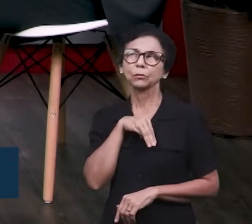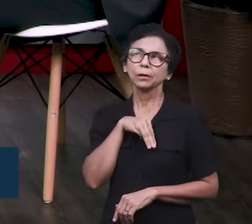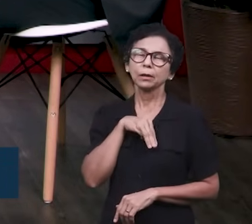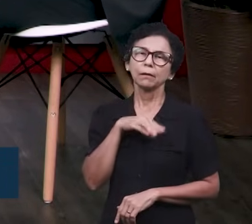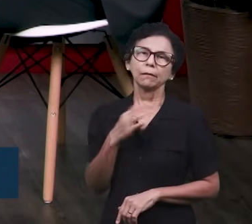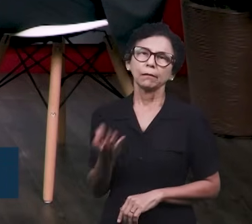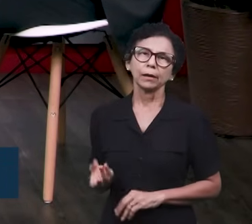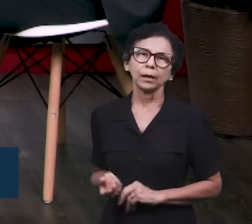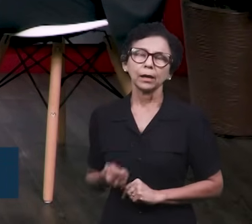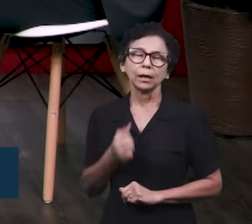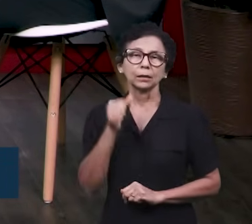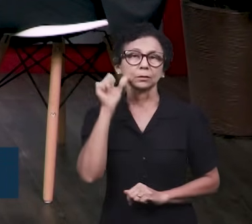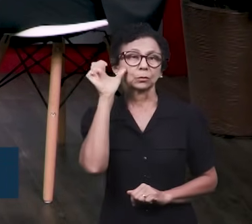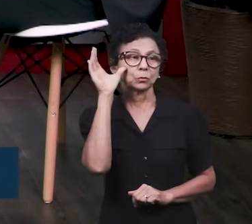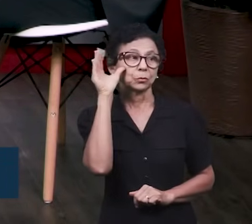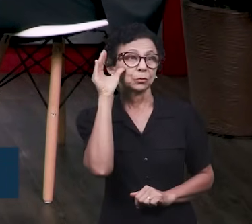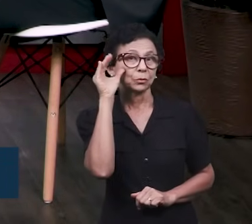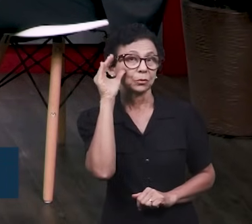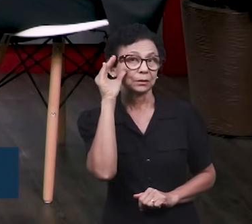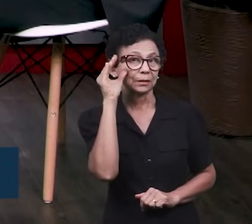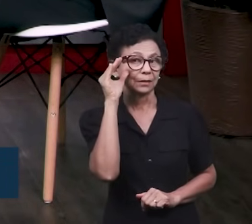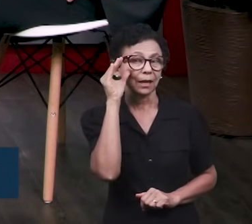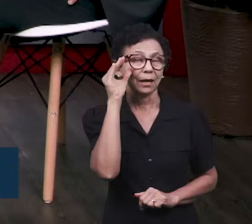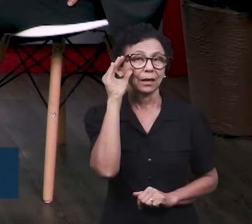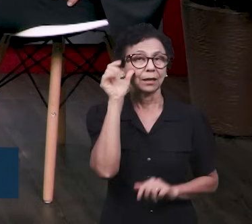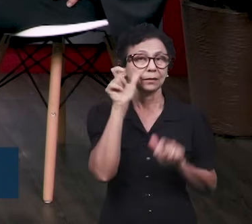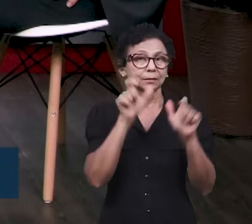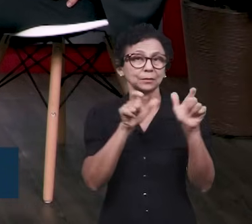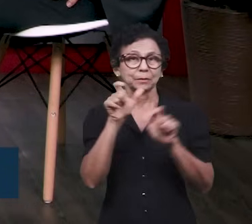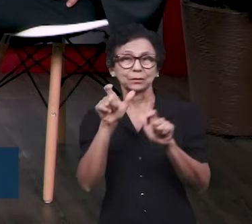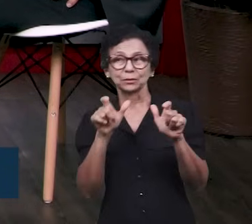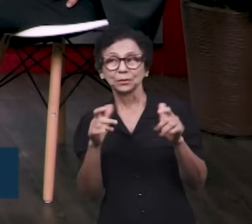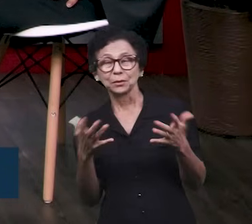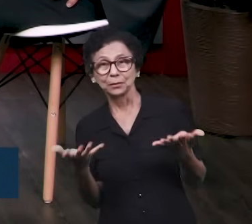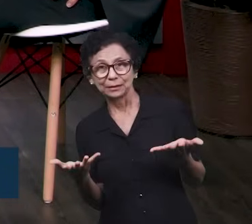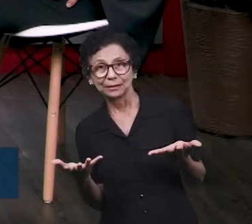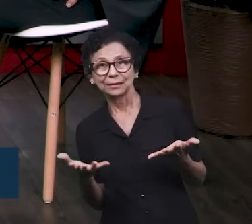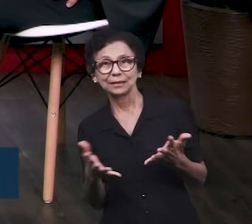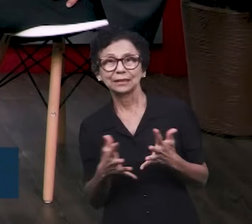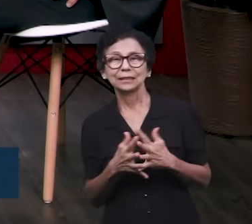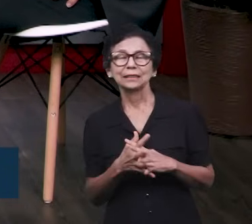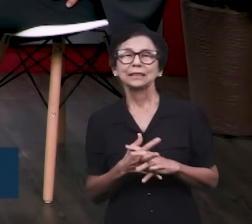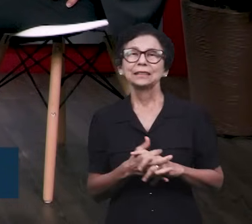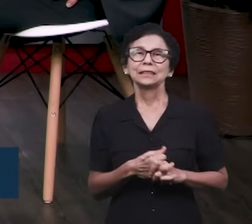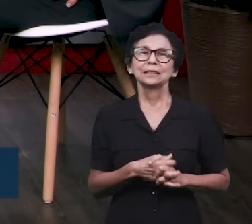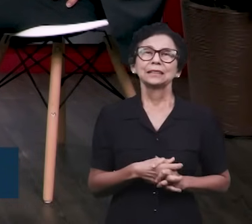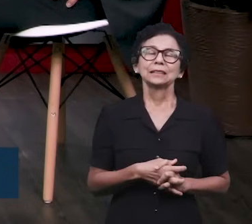tem curiosidade para saber como é que, e daí a adequação